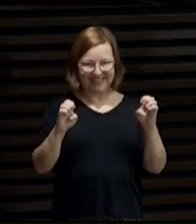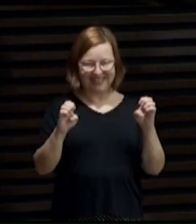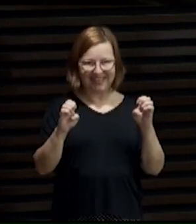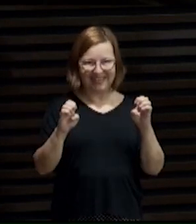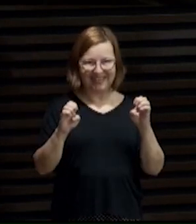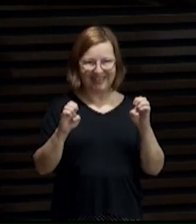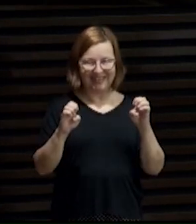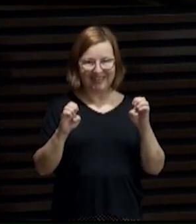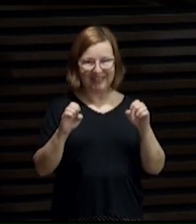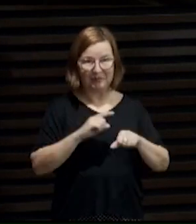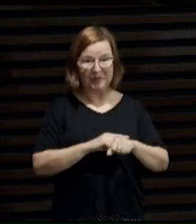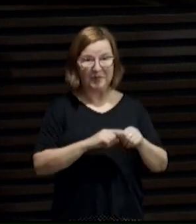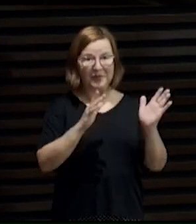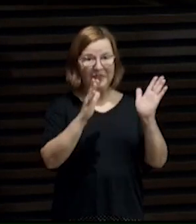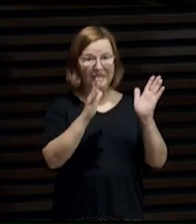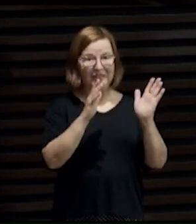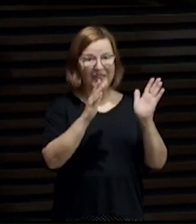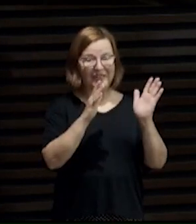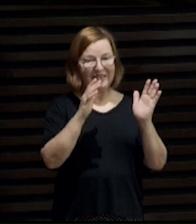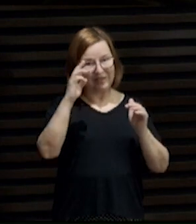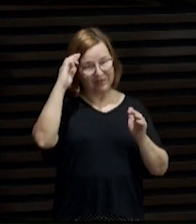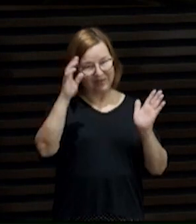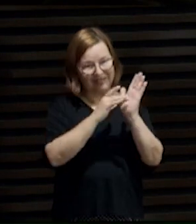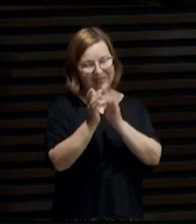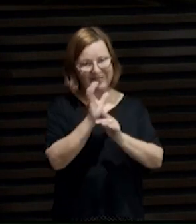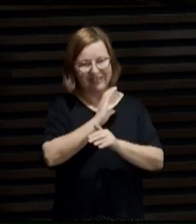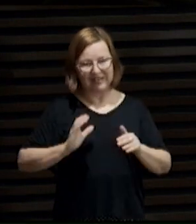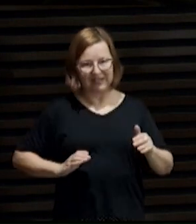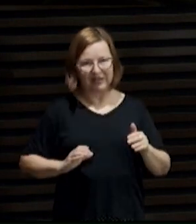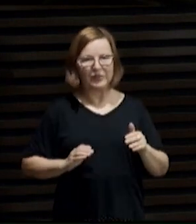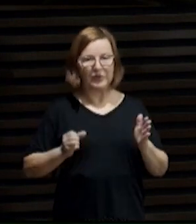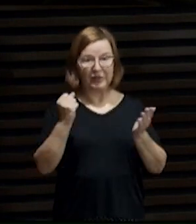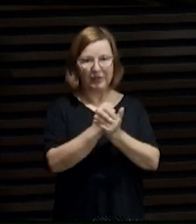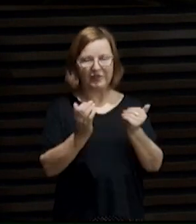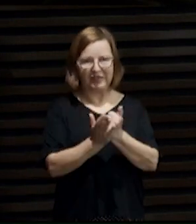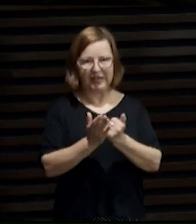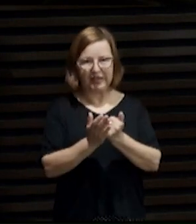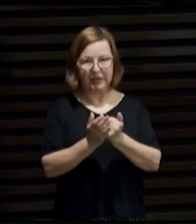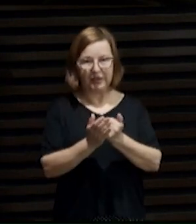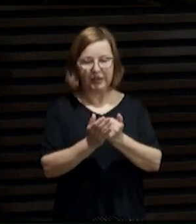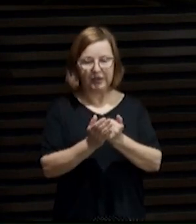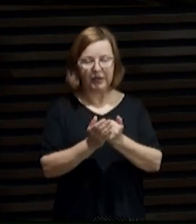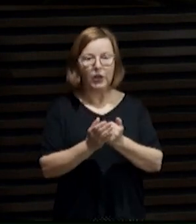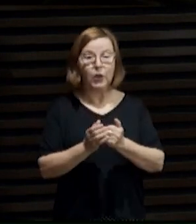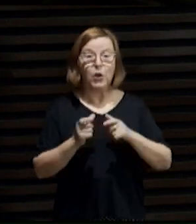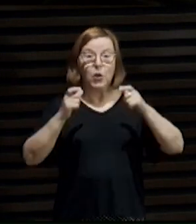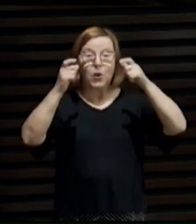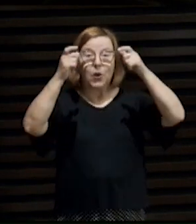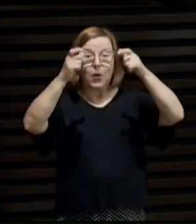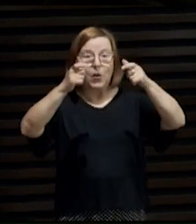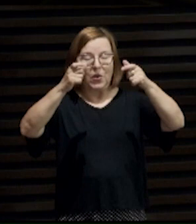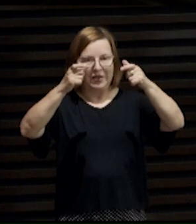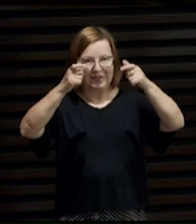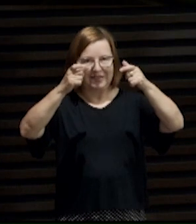nosso Senhor Jesus Cristo estava sendo crucificado, foi colocado na cabeça dele uma coroa. E o que tinha na coroa